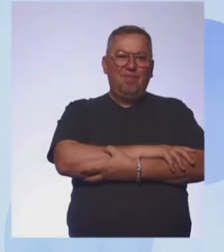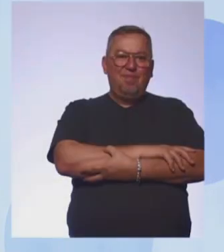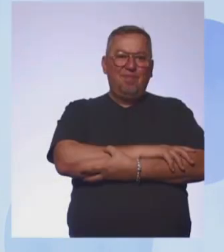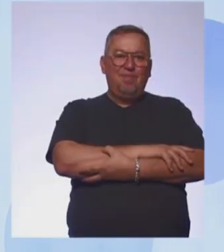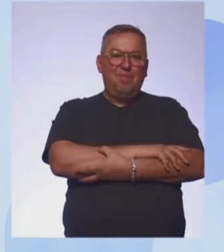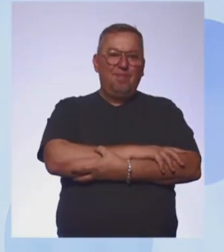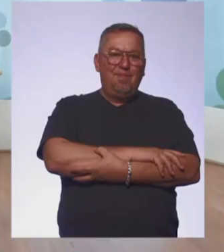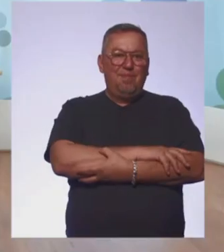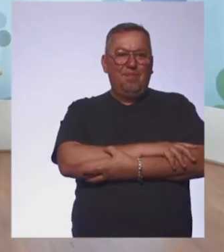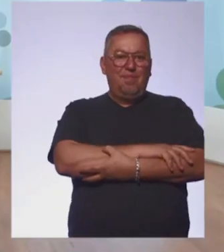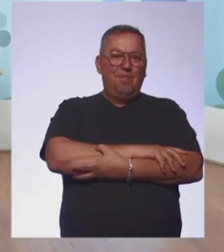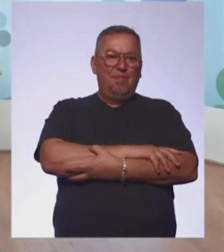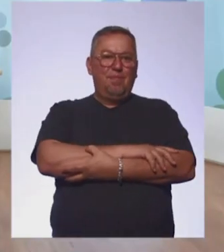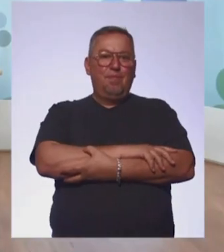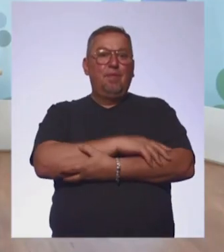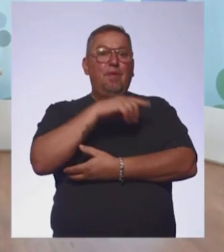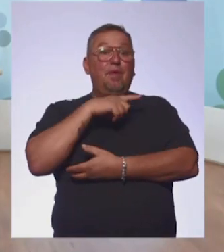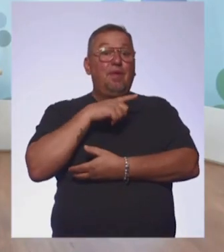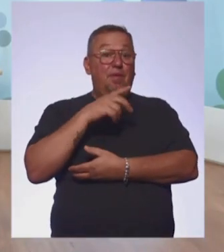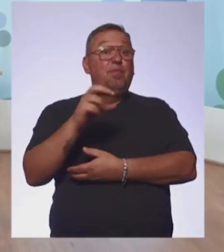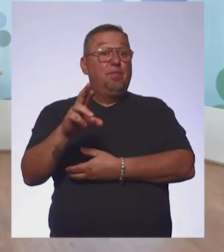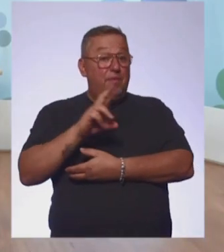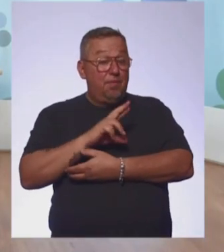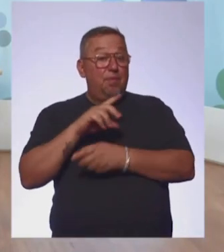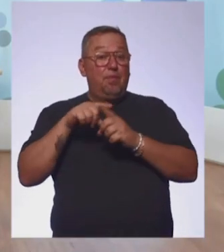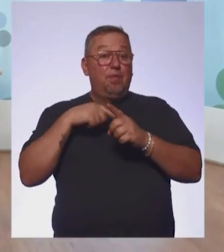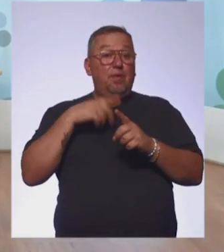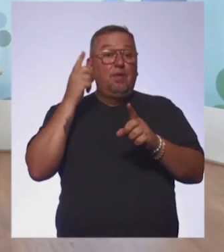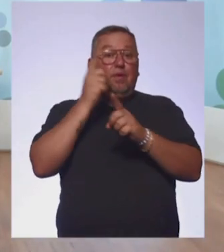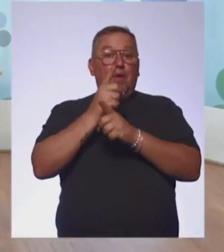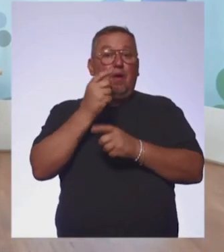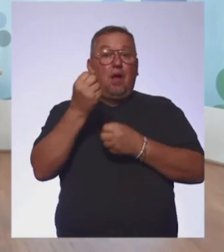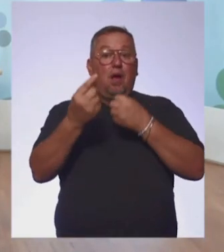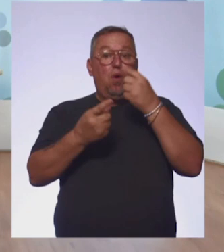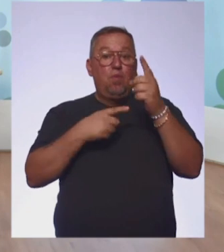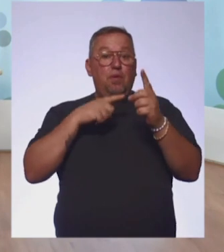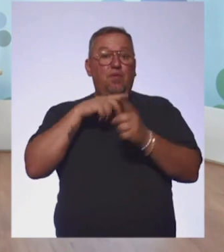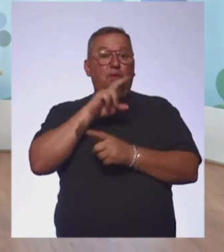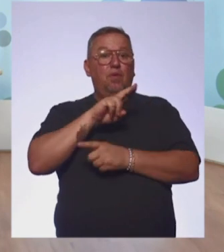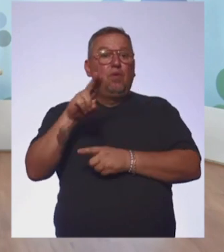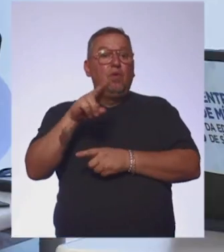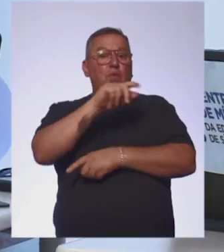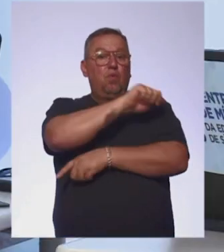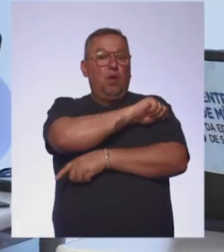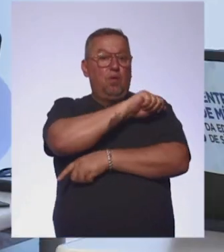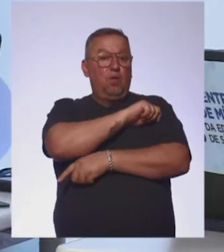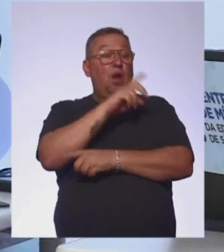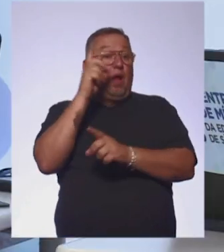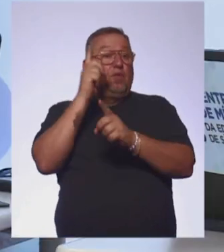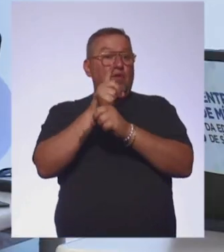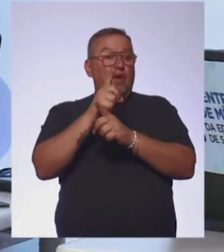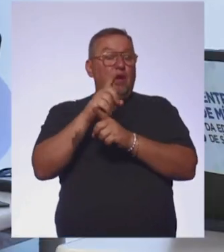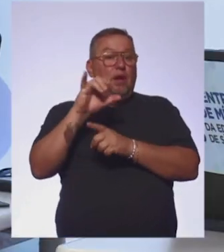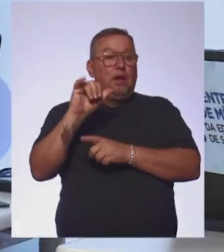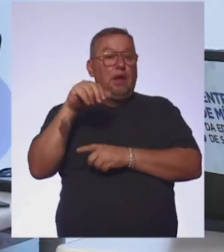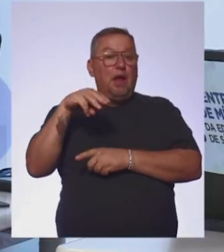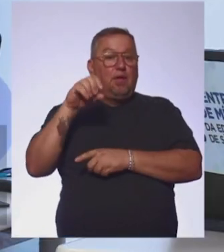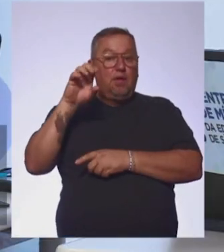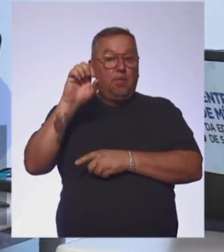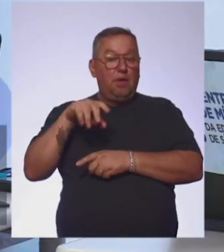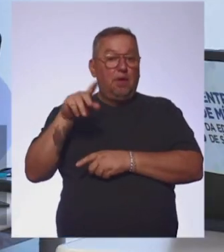E aí, Dani? Temos muitas respostas, mas eu queria achar alguma que tivesse o nome do aluno. Achei. A aluna Yasmin da Pro